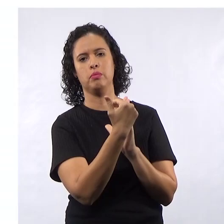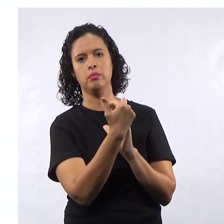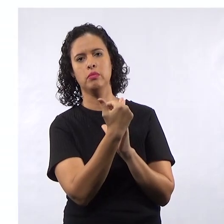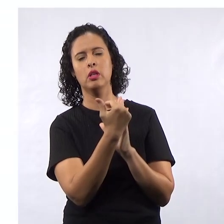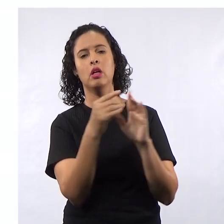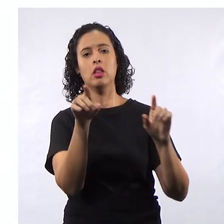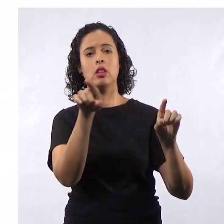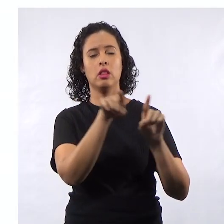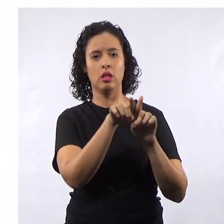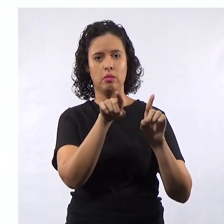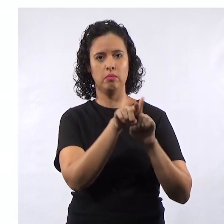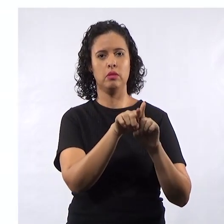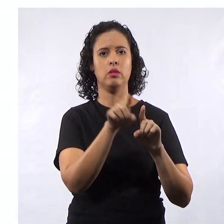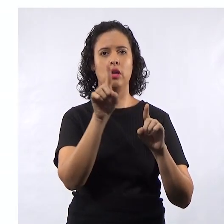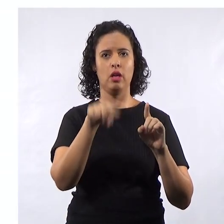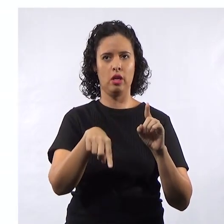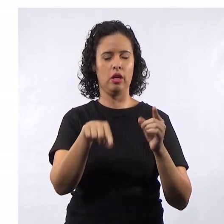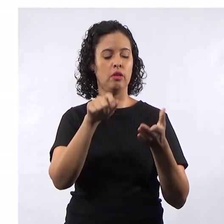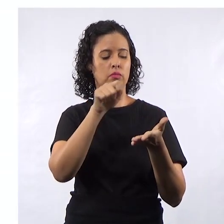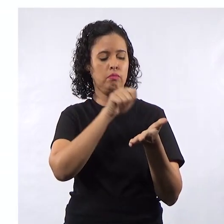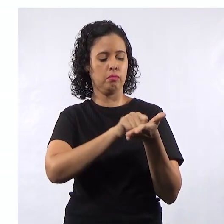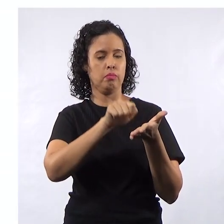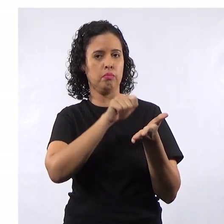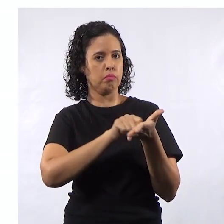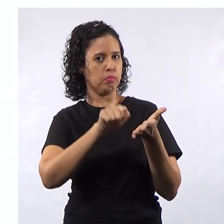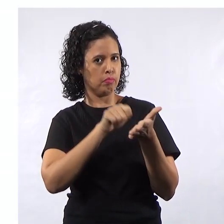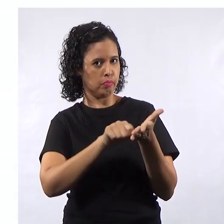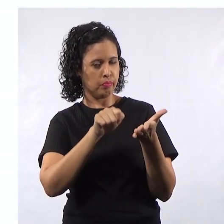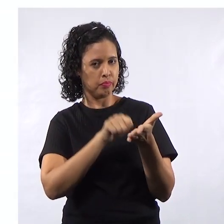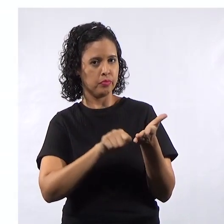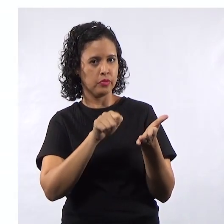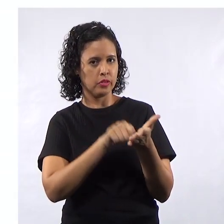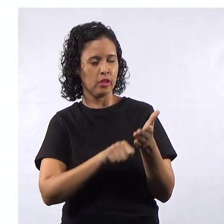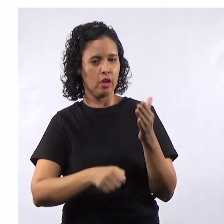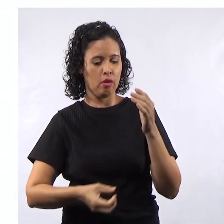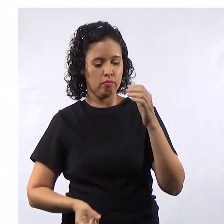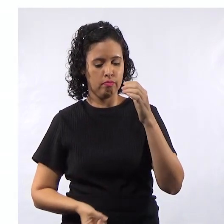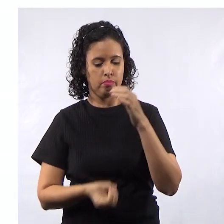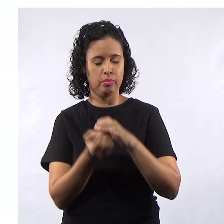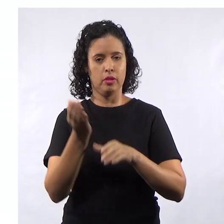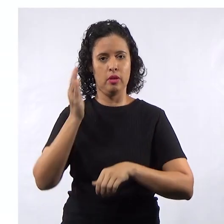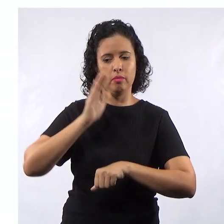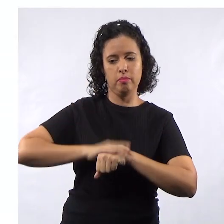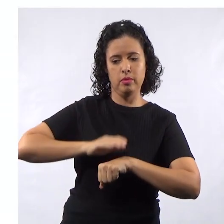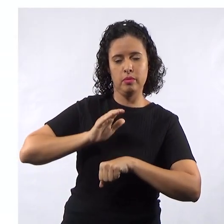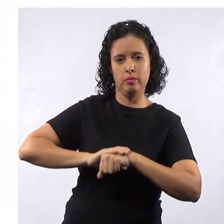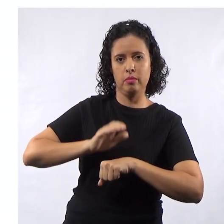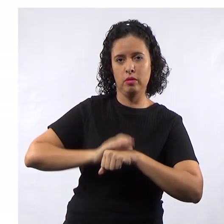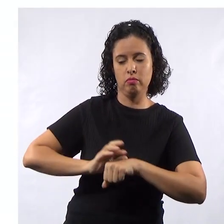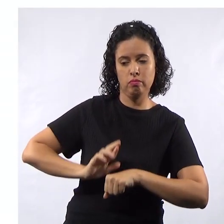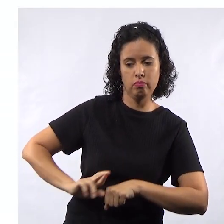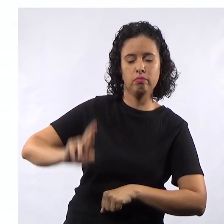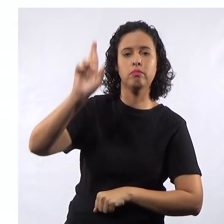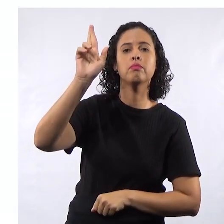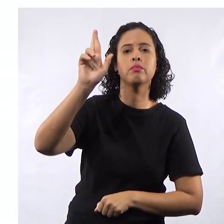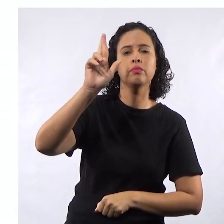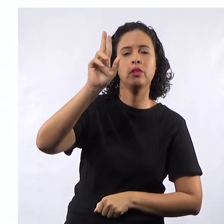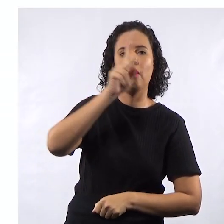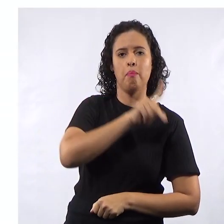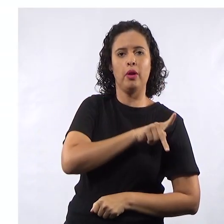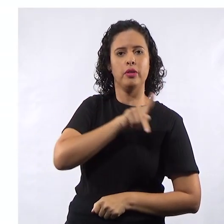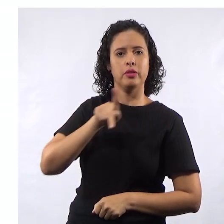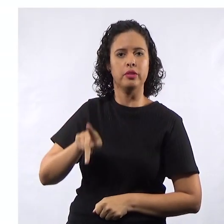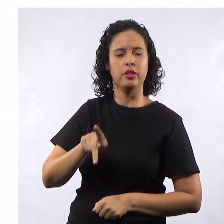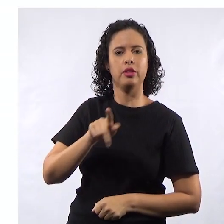preceito escrito, né, aqui, ó, direito positivo, né, formulado solenemente pela autoridade constituída. Ou seja, aqui quando a gente